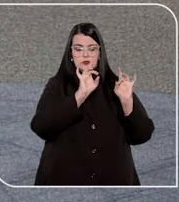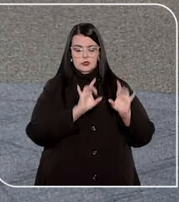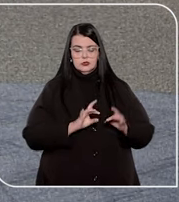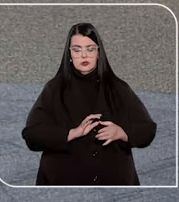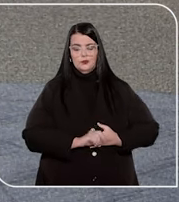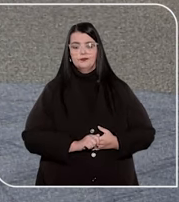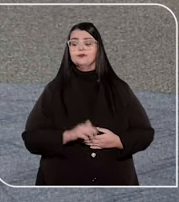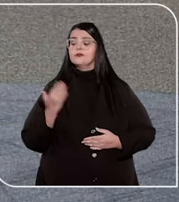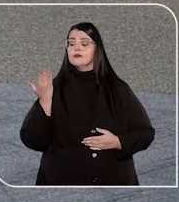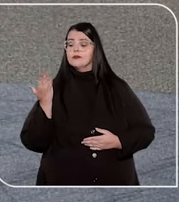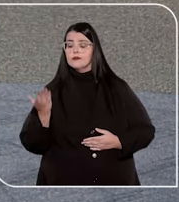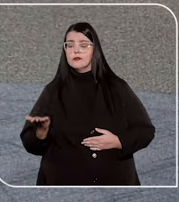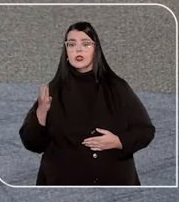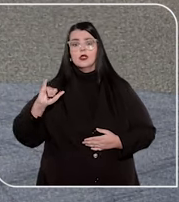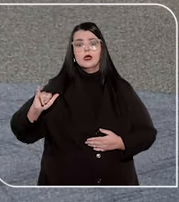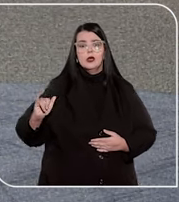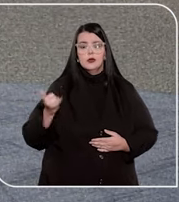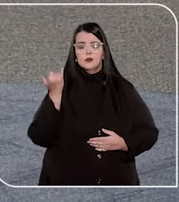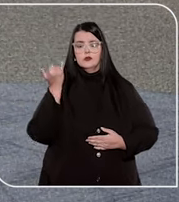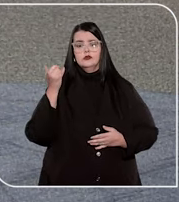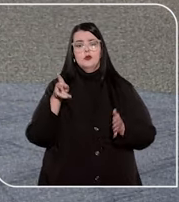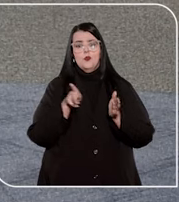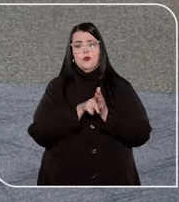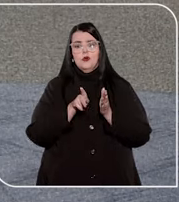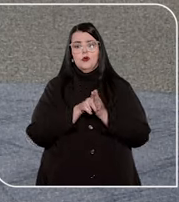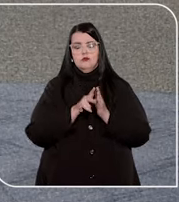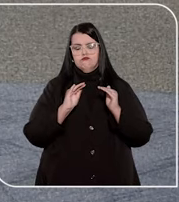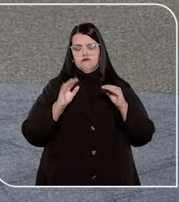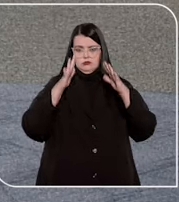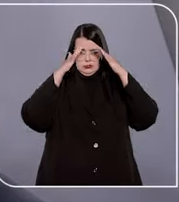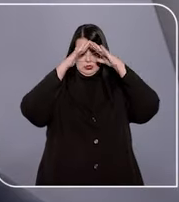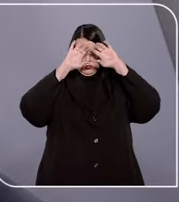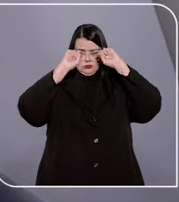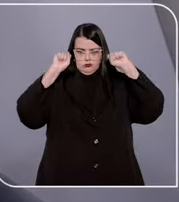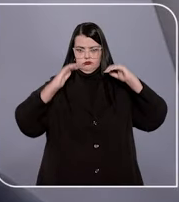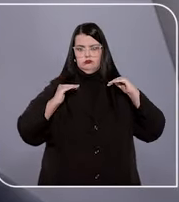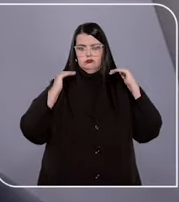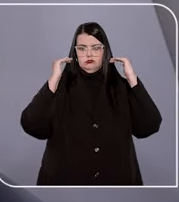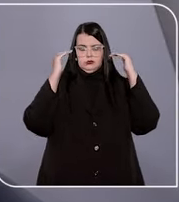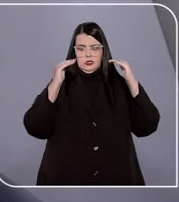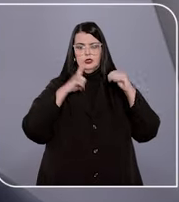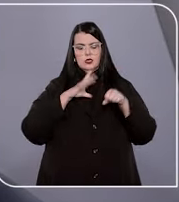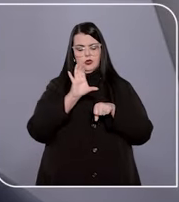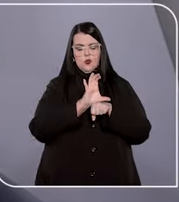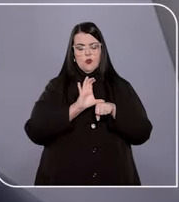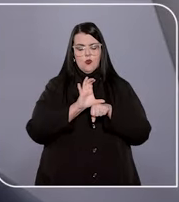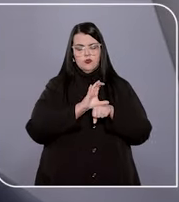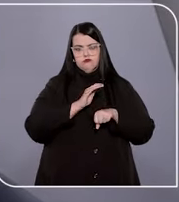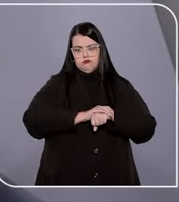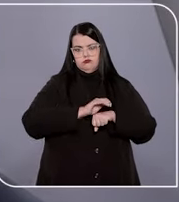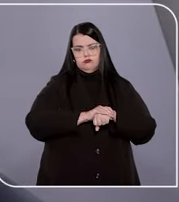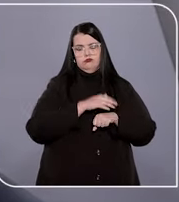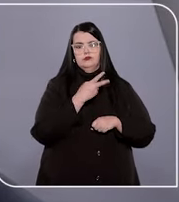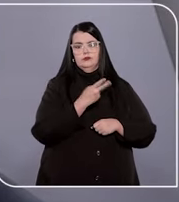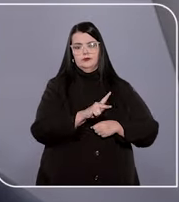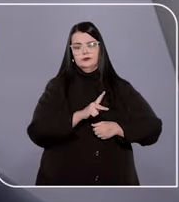Diogo, aproveitando que você está falando aí dos tribunais superiores, esses tribunais, constitucionalmente falando, são